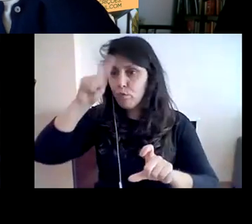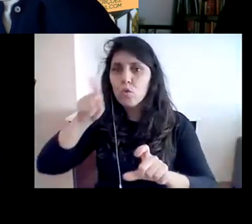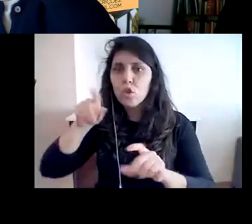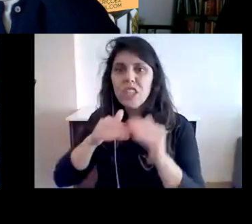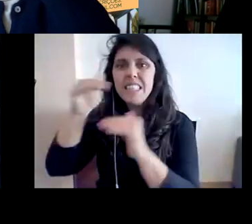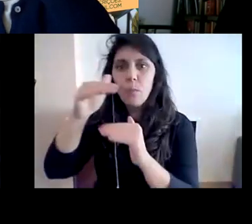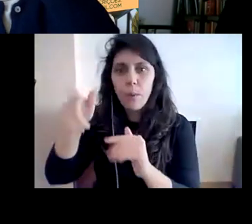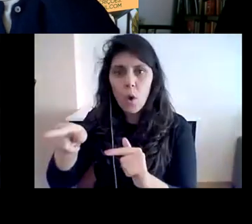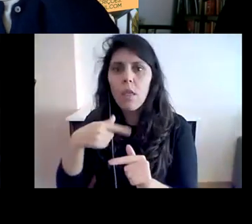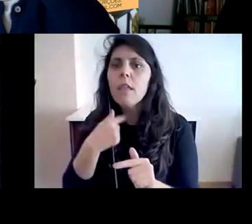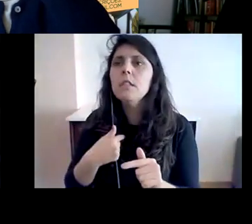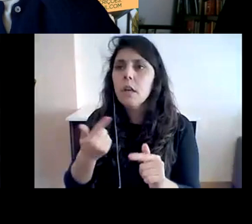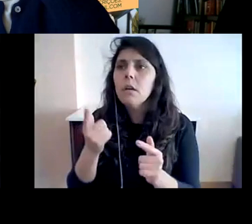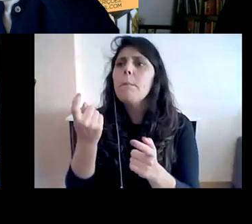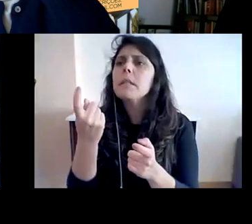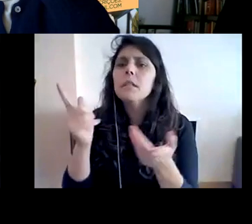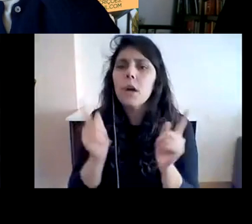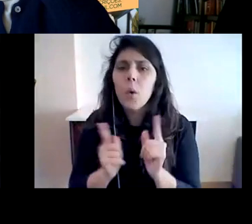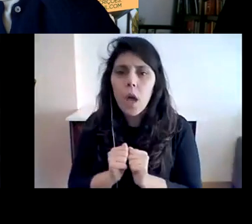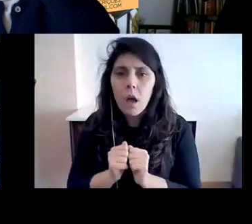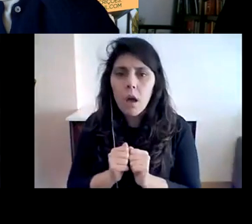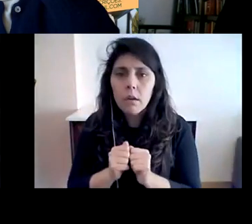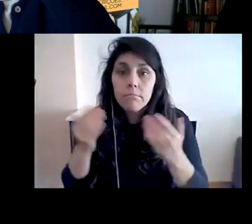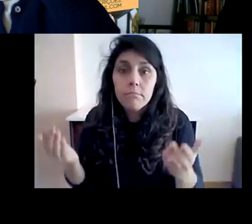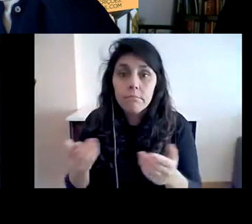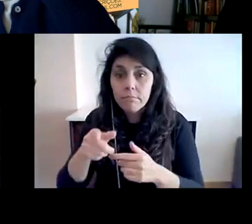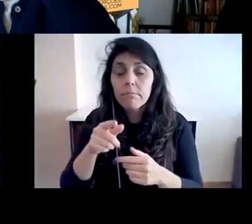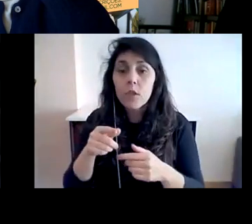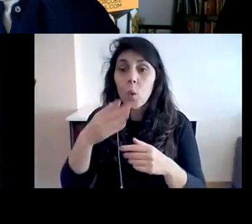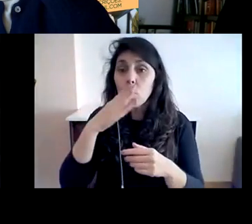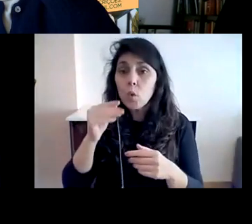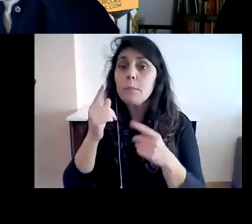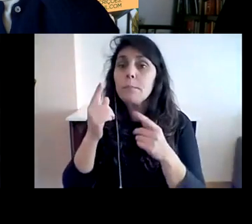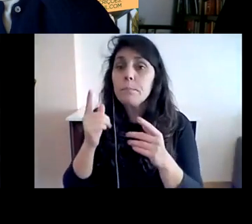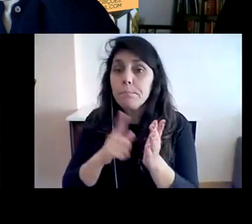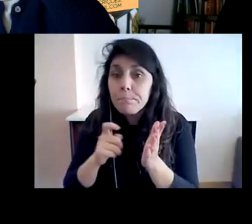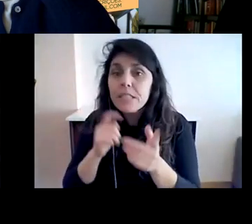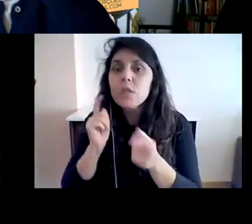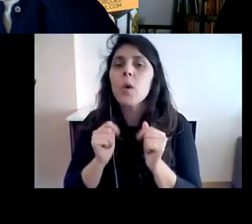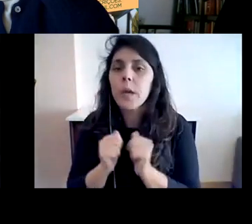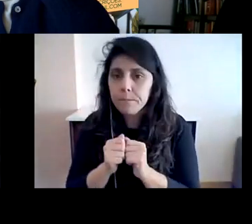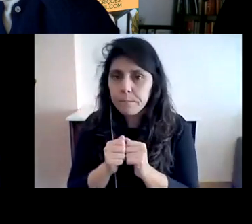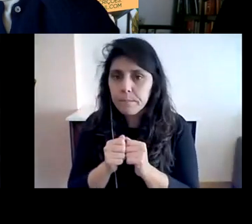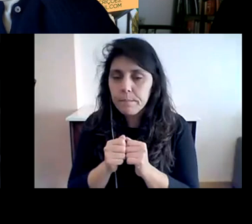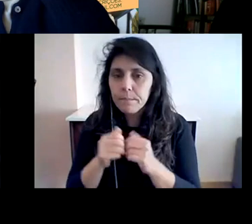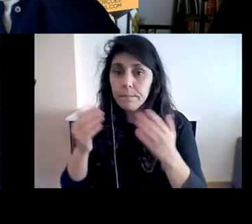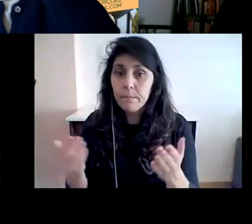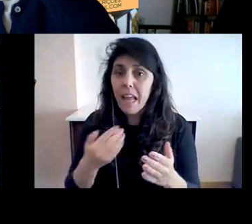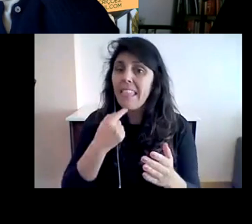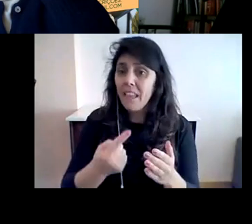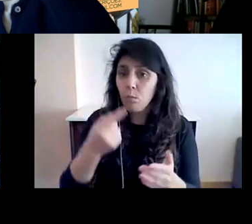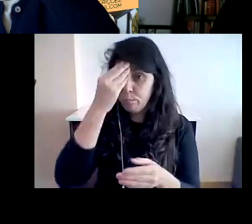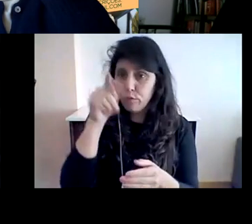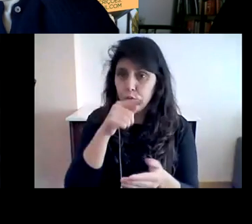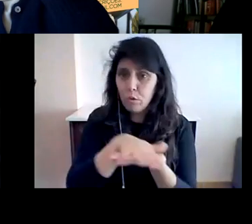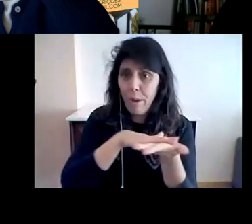que é que precisam. Ou eu que vá a eles, não é? Não preciso que eles se venham a ter comigo, mas a montanha também pode ir a Maomé. E que venham as pessoas do bairro também